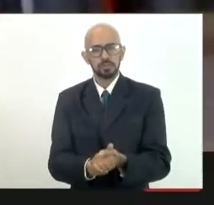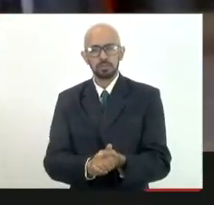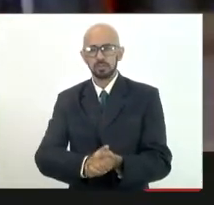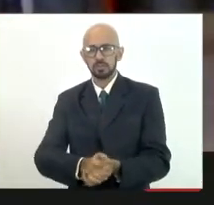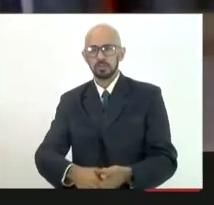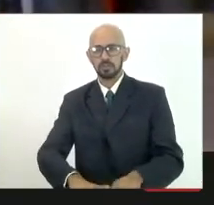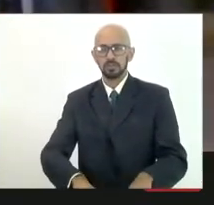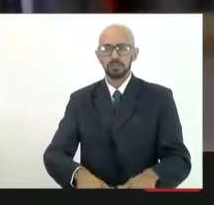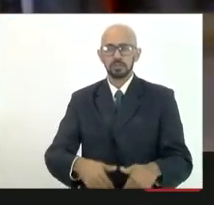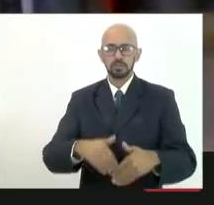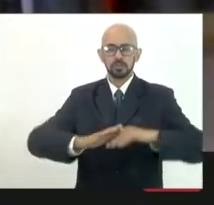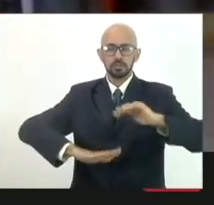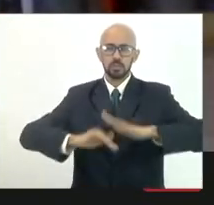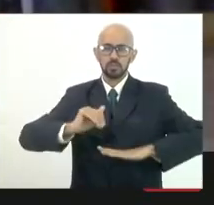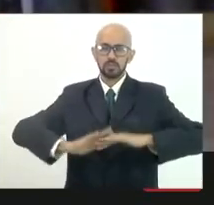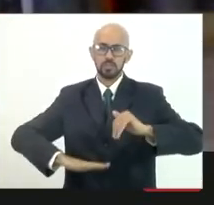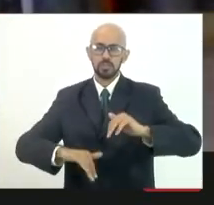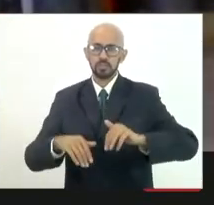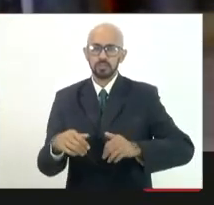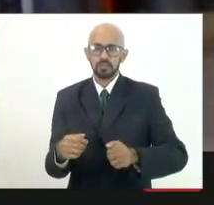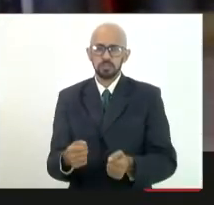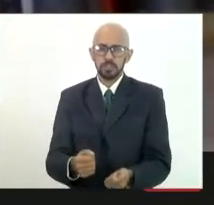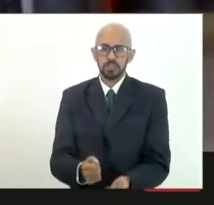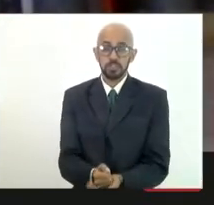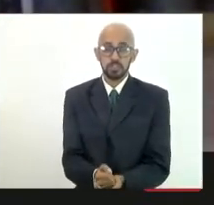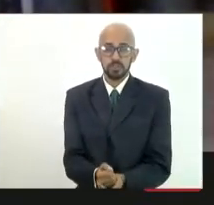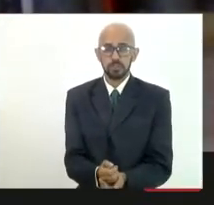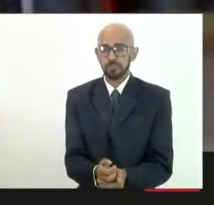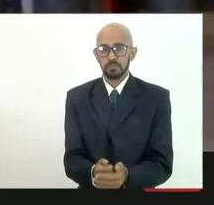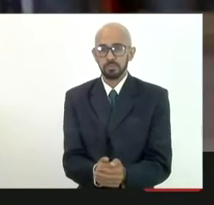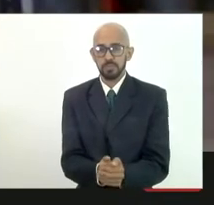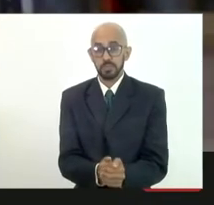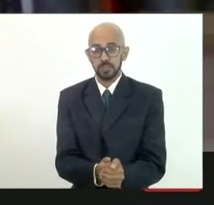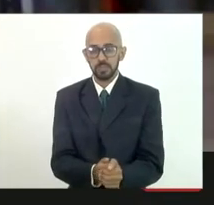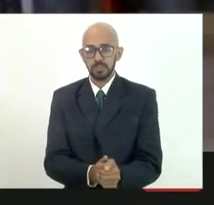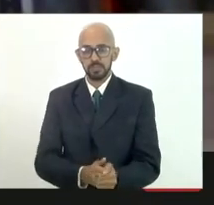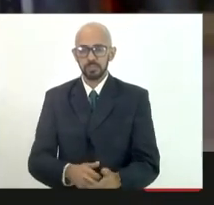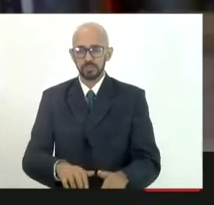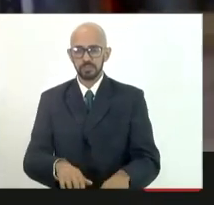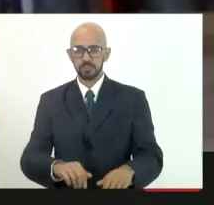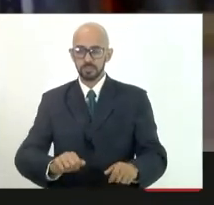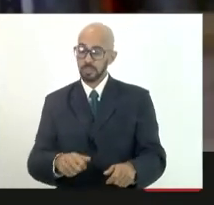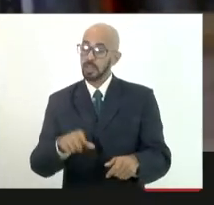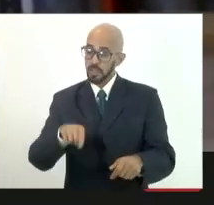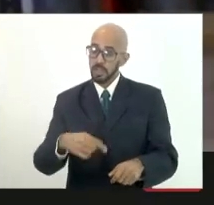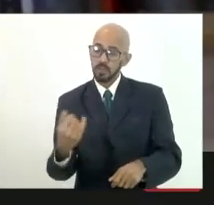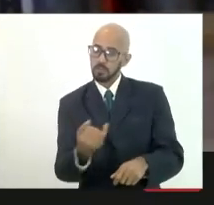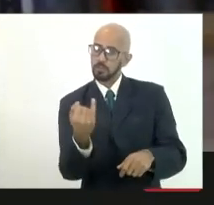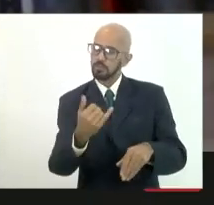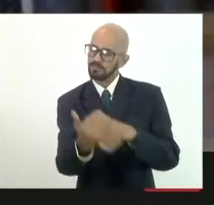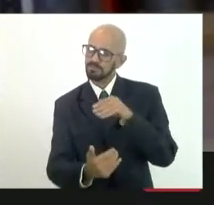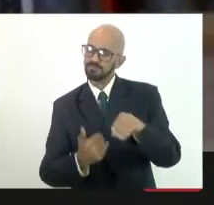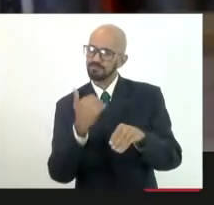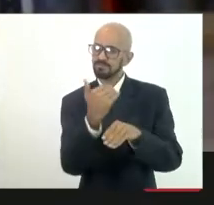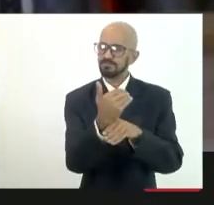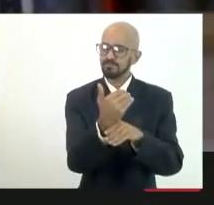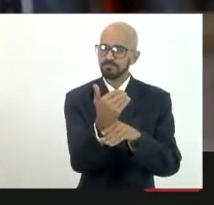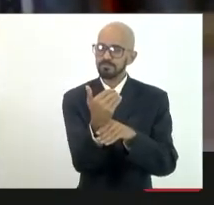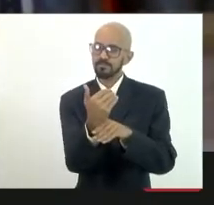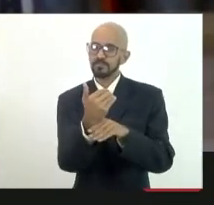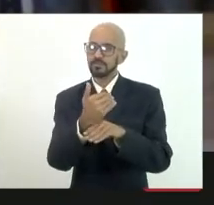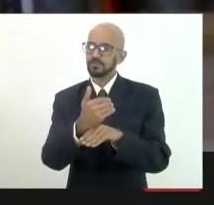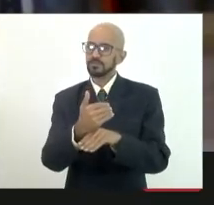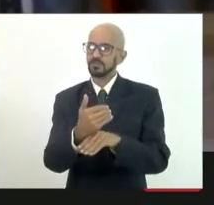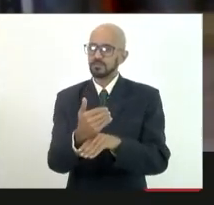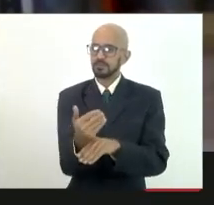dos profissionais. Então, acho que o campo da formação sempre vai ser um campo extremamente relevante. Eu mesmo